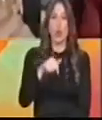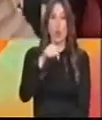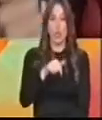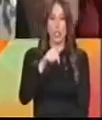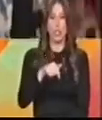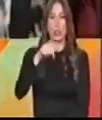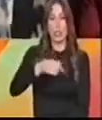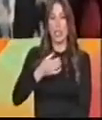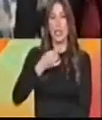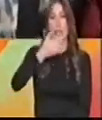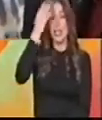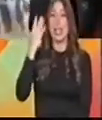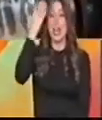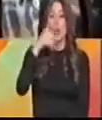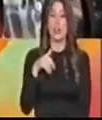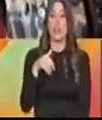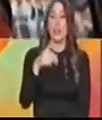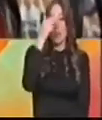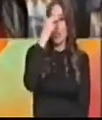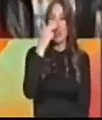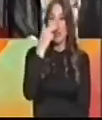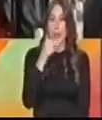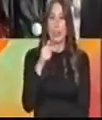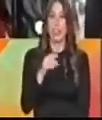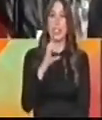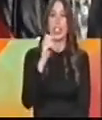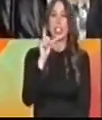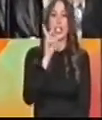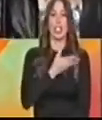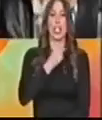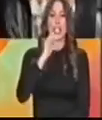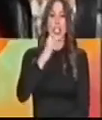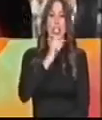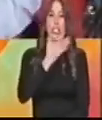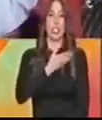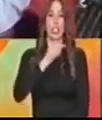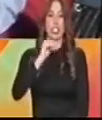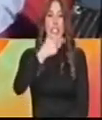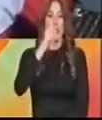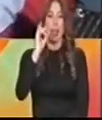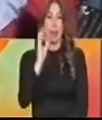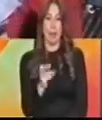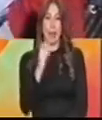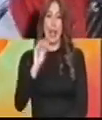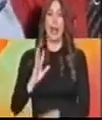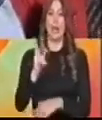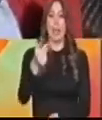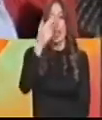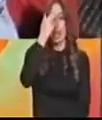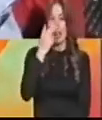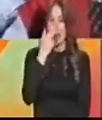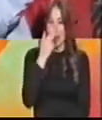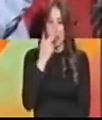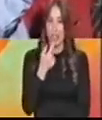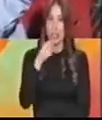de manhã e à noite vamos estar em Guimarães, nas Caldas das Estaipas. Amanhã estamos novamente em Guimarães. E na